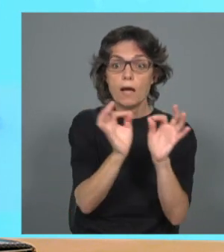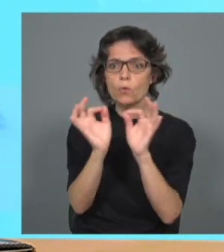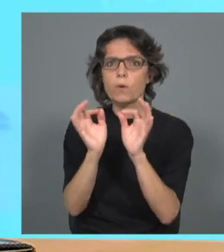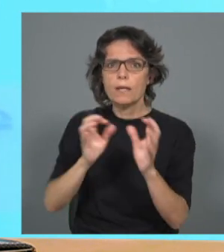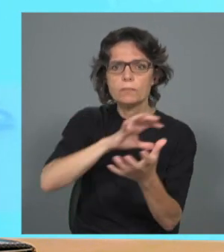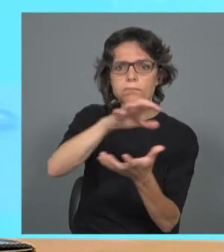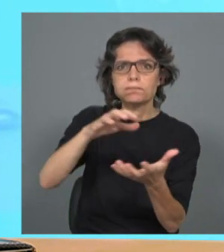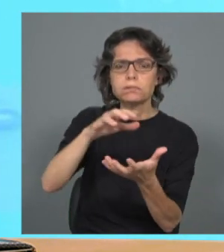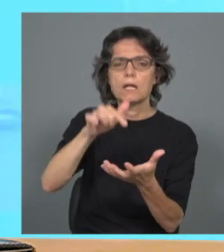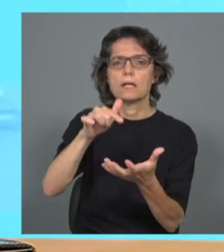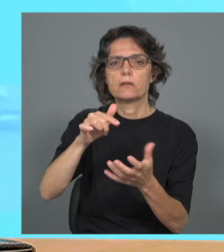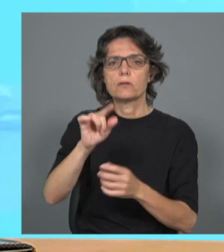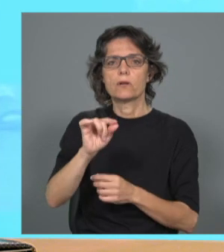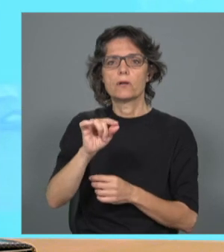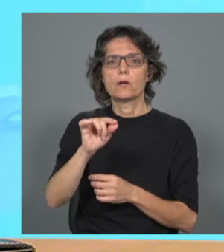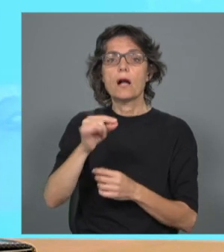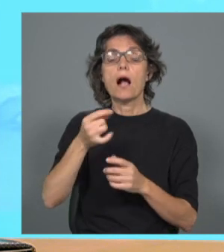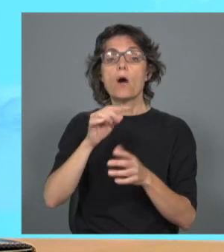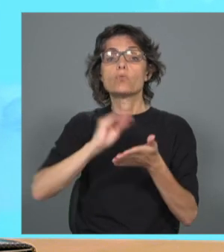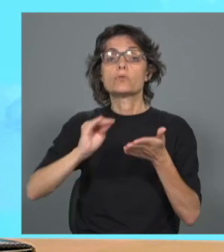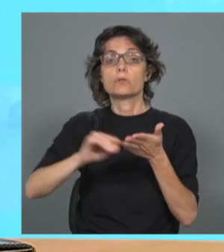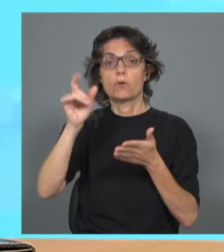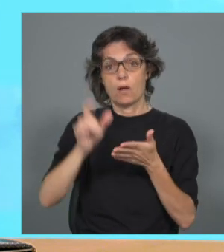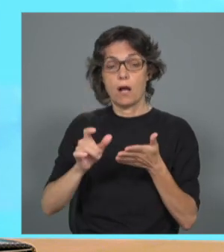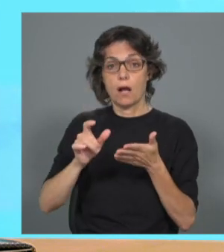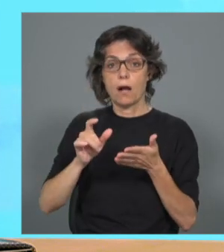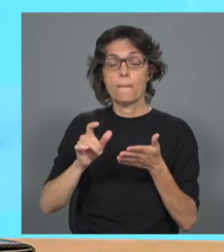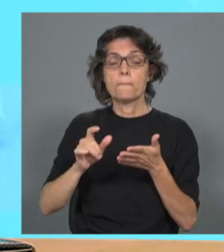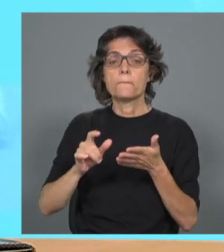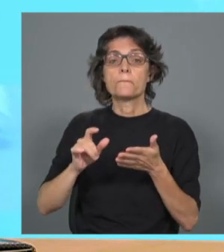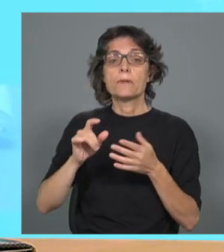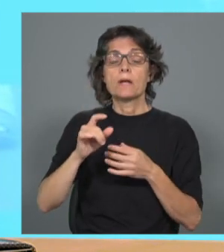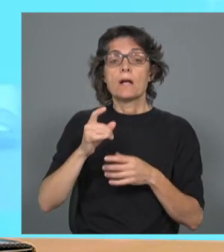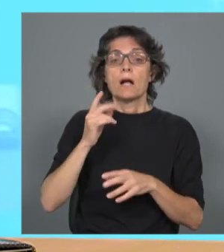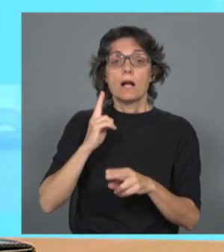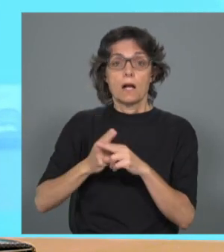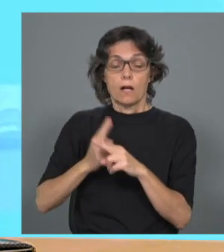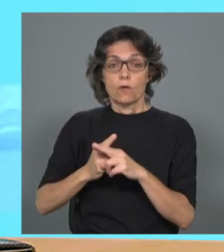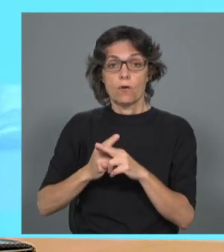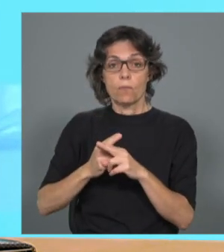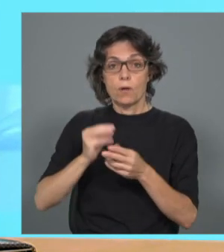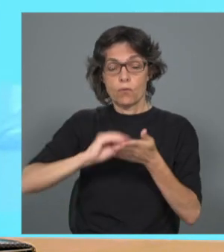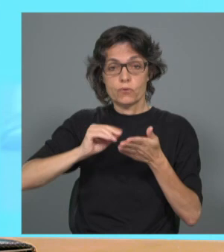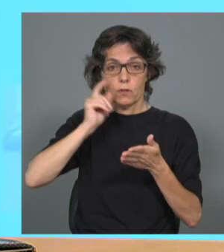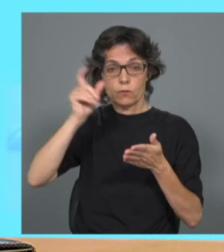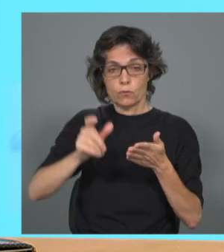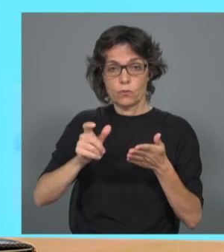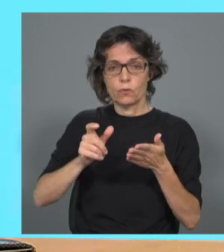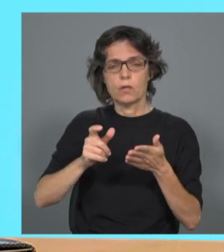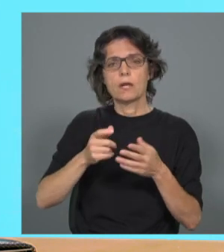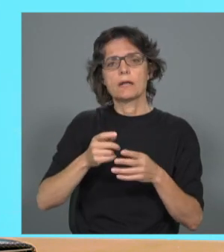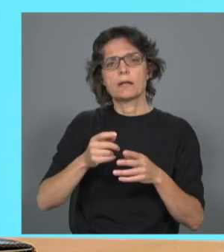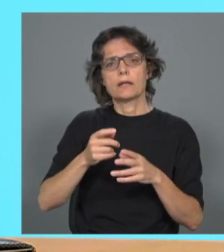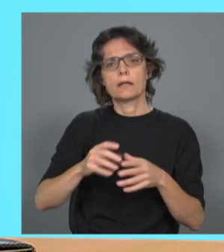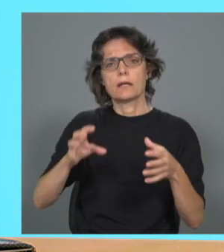do Higino, de um escritor do primeiro século cristão, de Roma, que compila a tradição da Grécia, mas